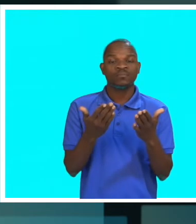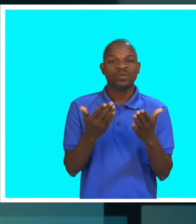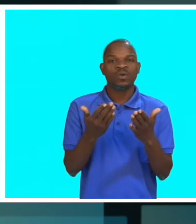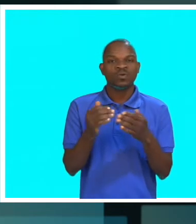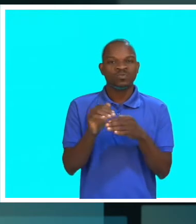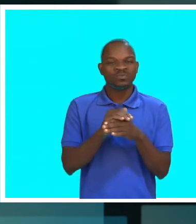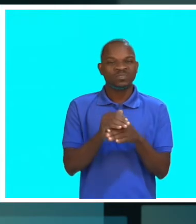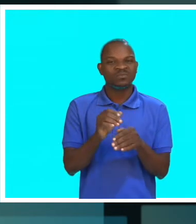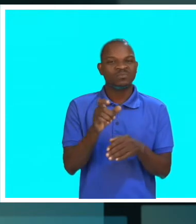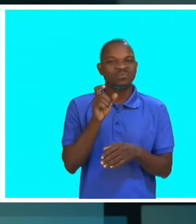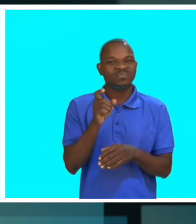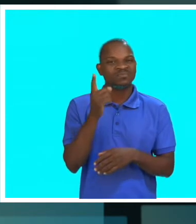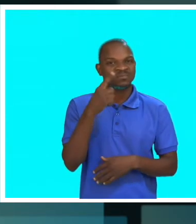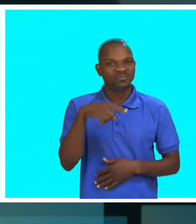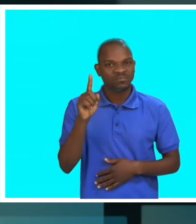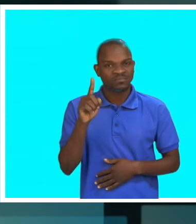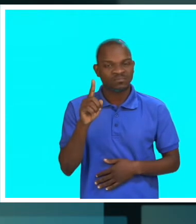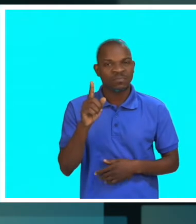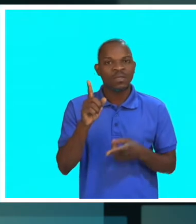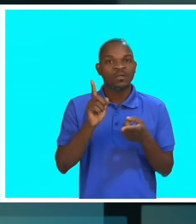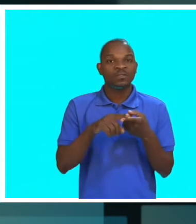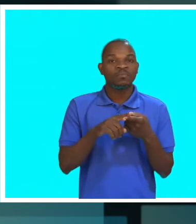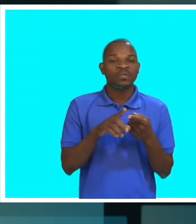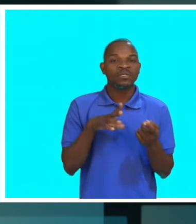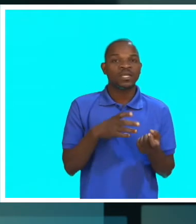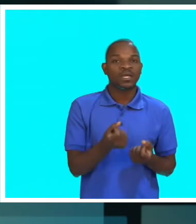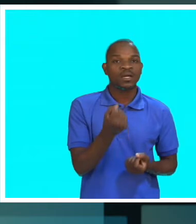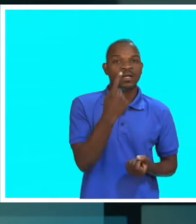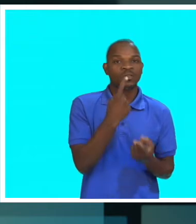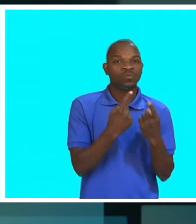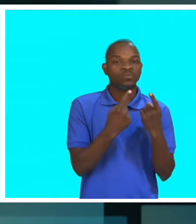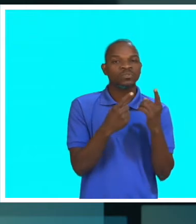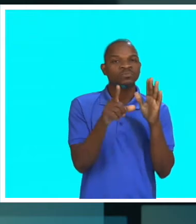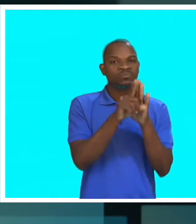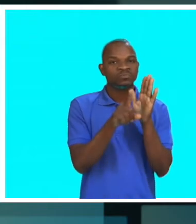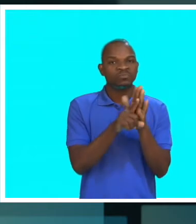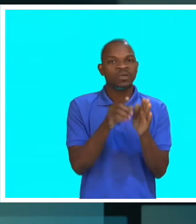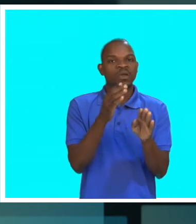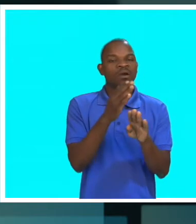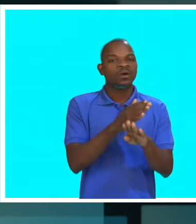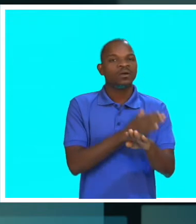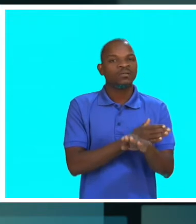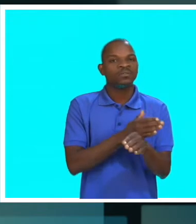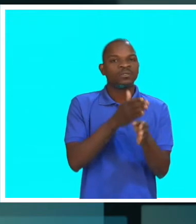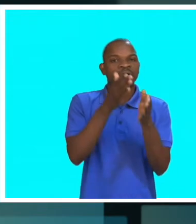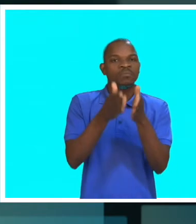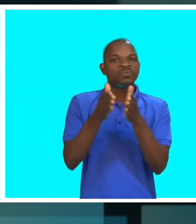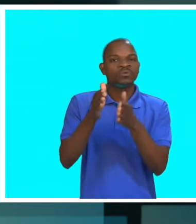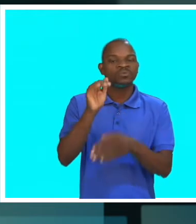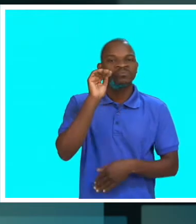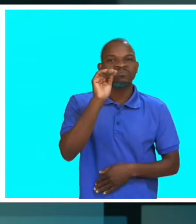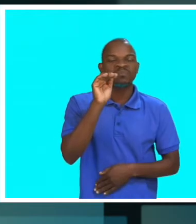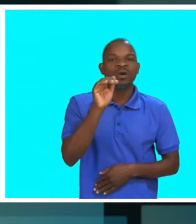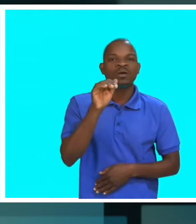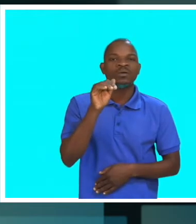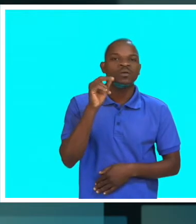mesmo cientificamente, de acordo com algumas teorias, as pessoas eram chamadas